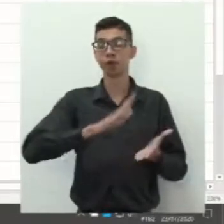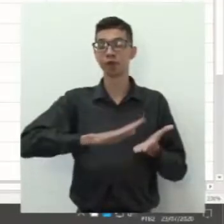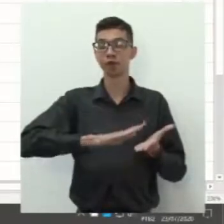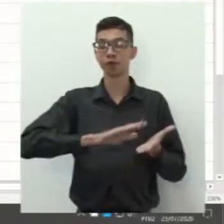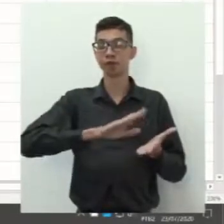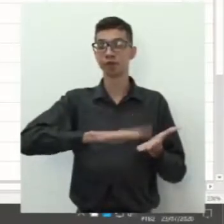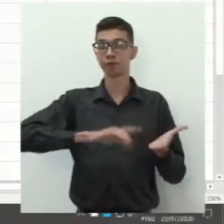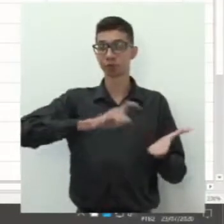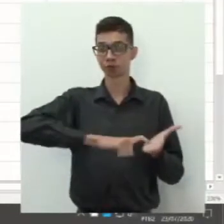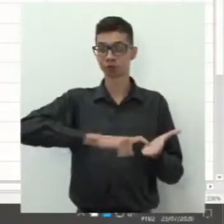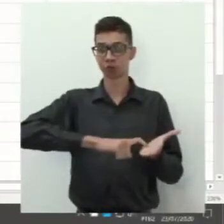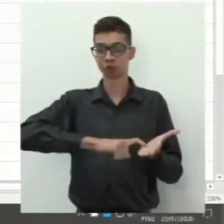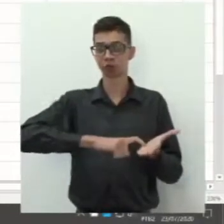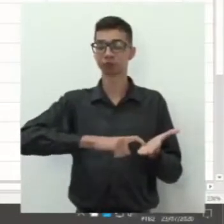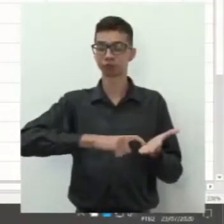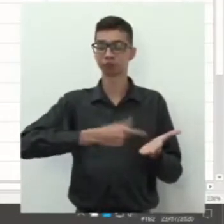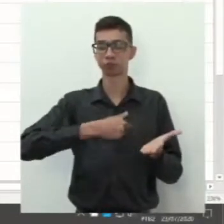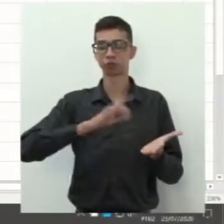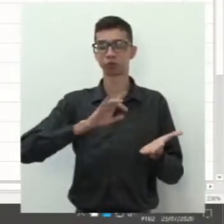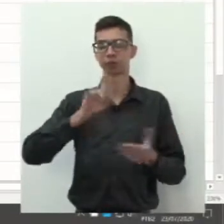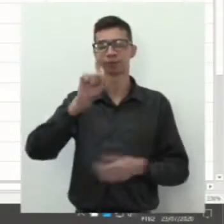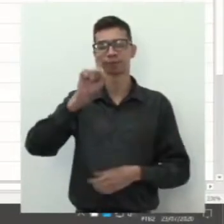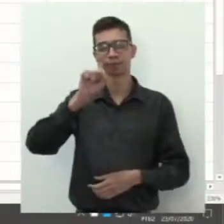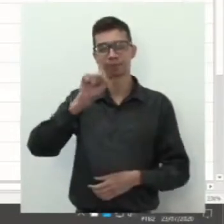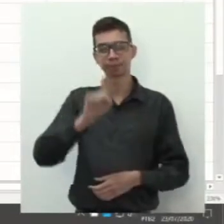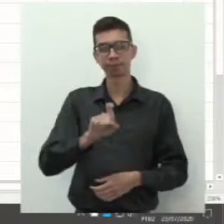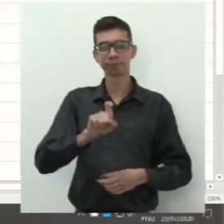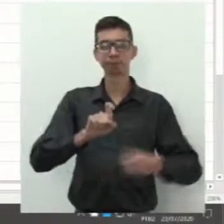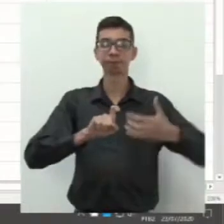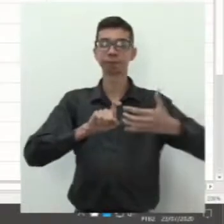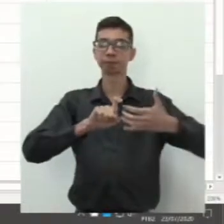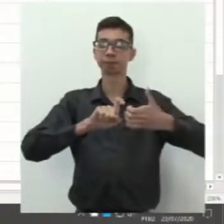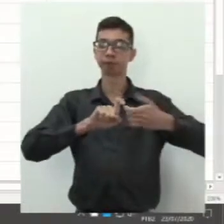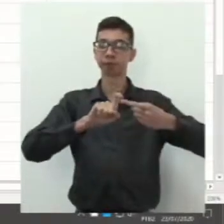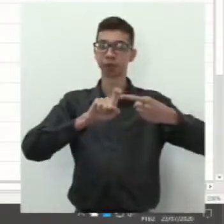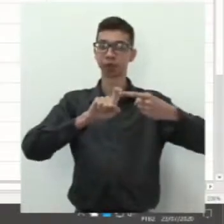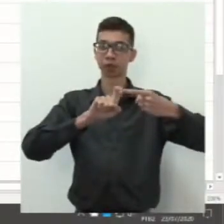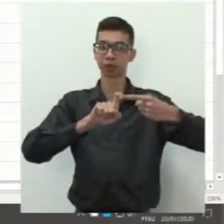identifica padrões, então ele arrastou esses padrões para as minhas outras linhas, tá?